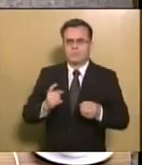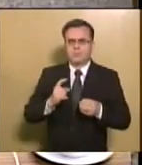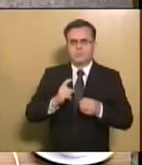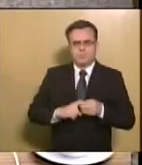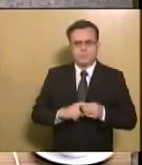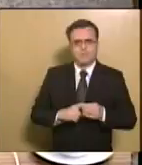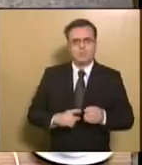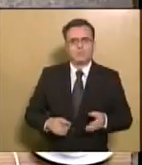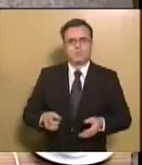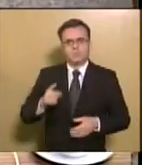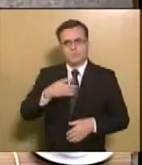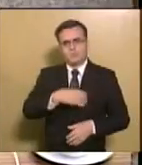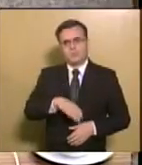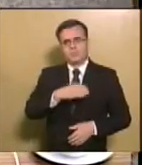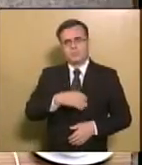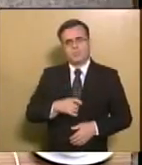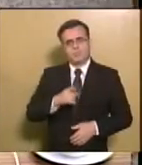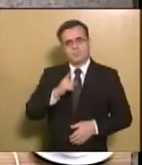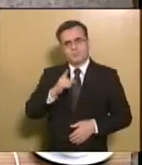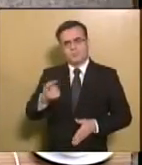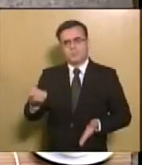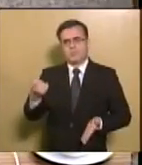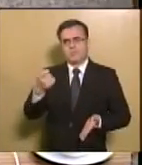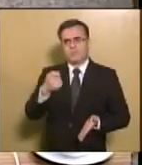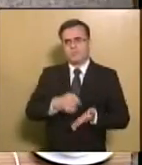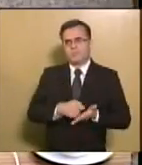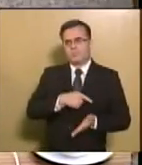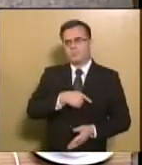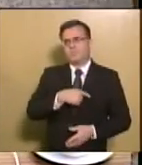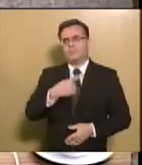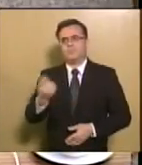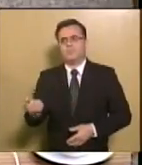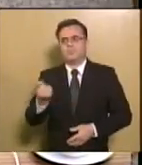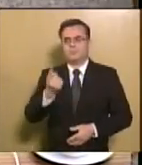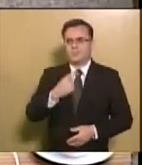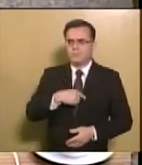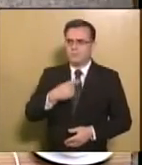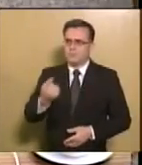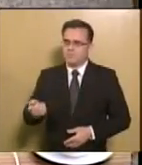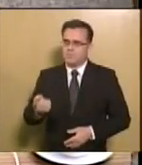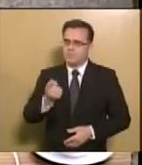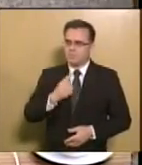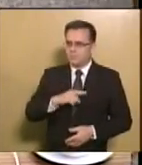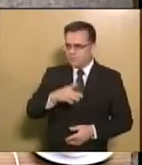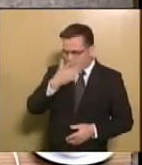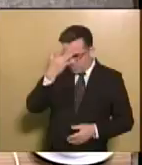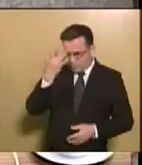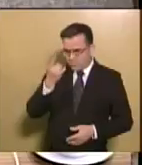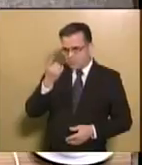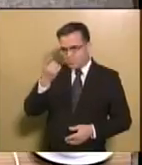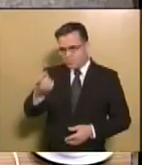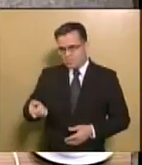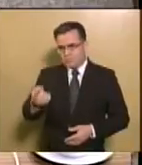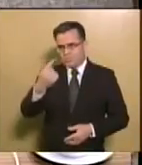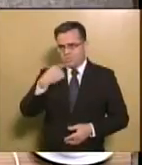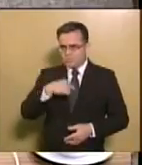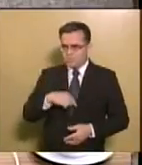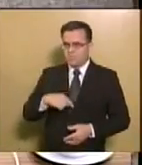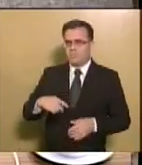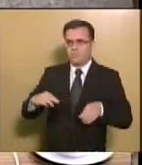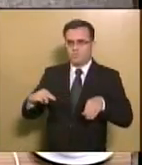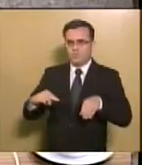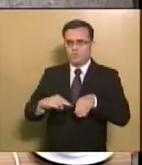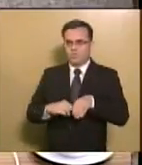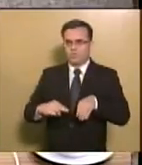clínica da Bahia, que tem que pagar passagens para a pessoa que vai tomar radioterapia